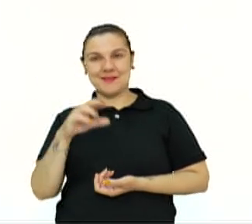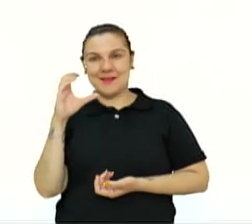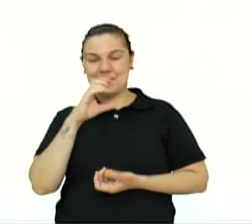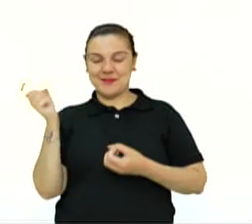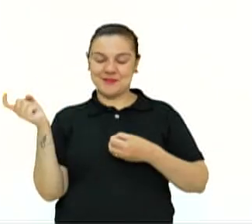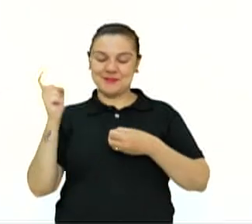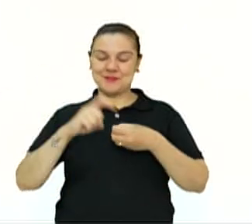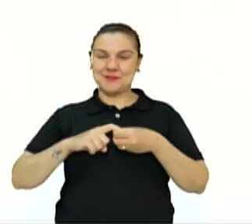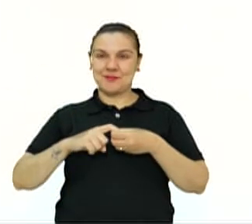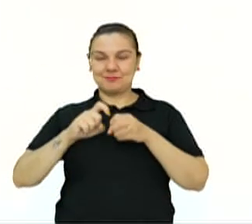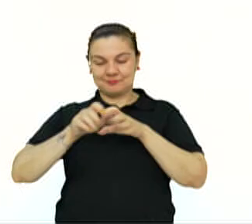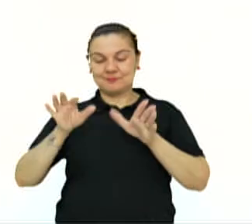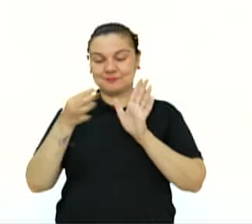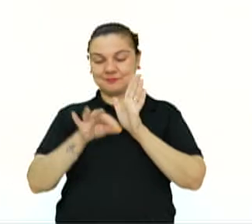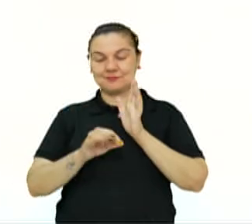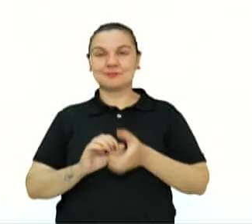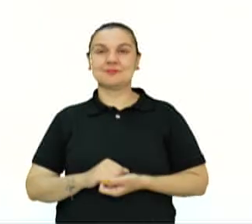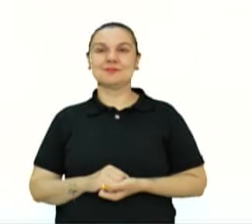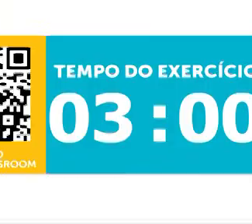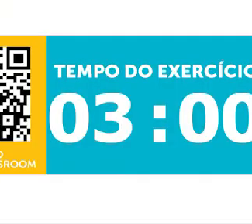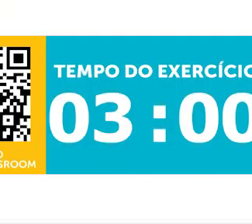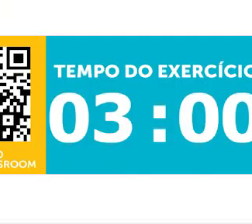eu já retorno para a correção.